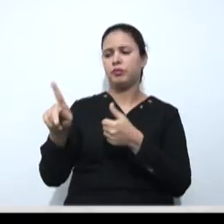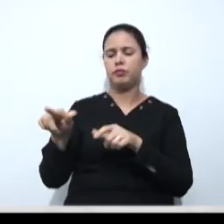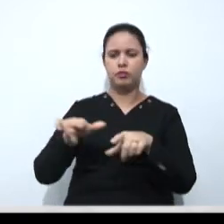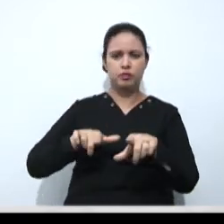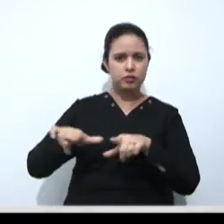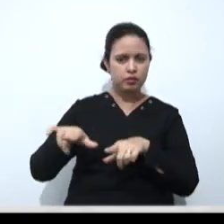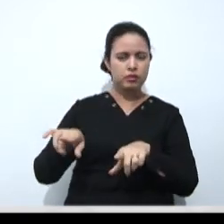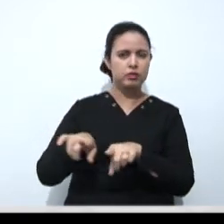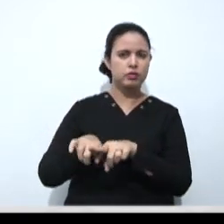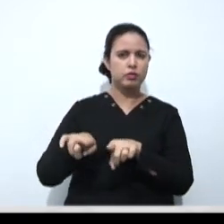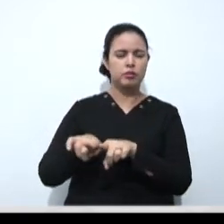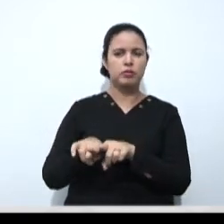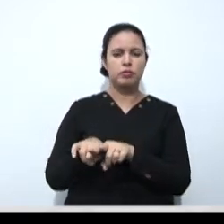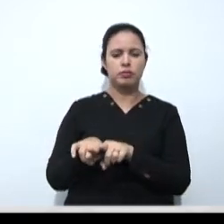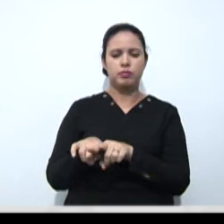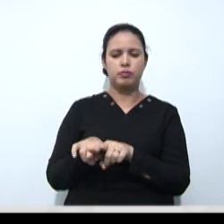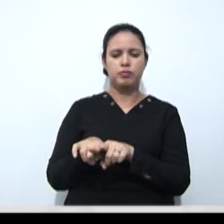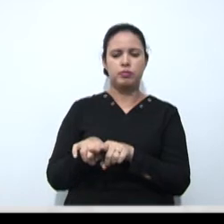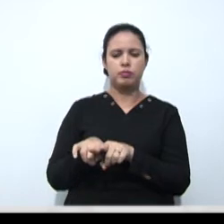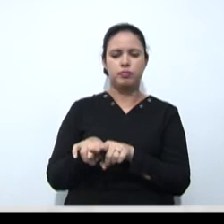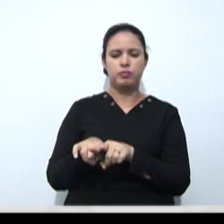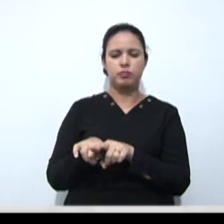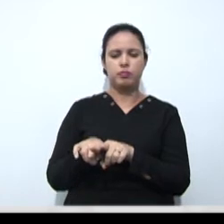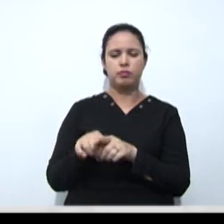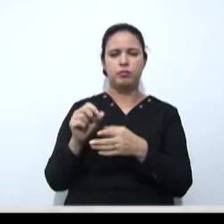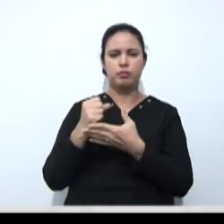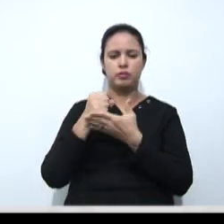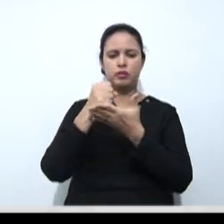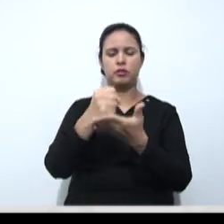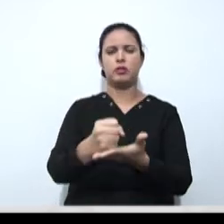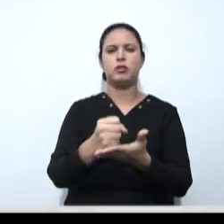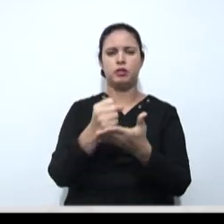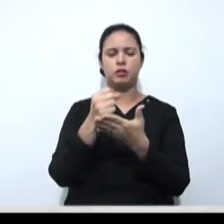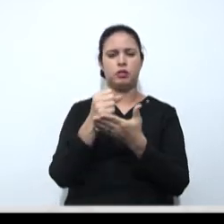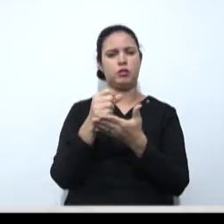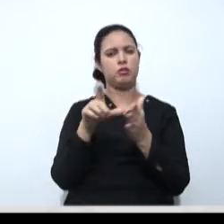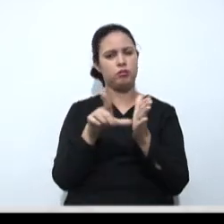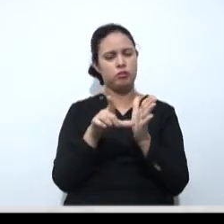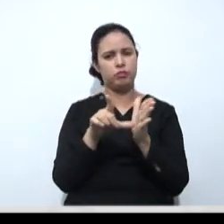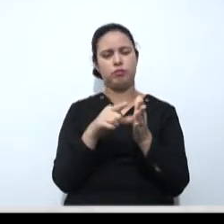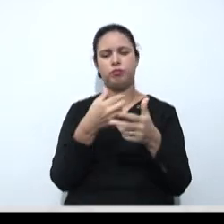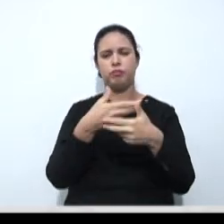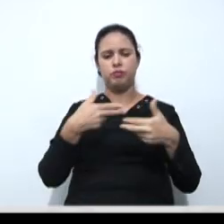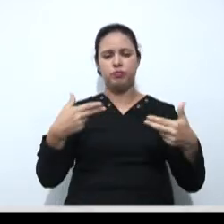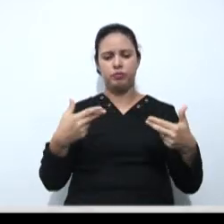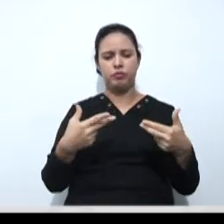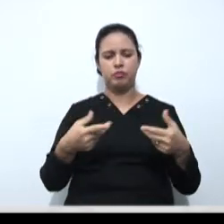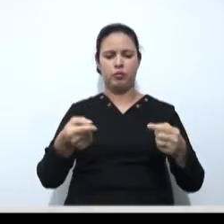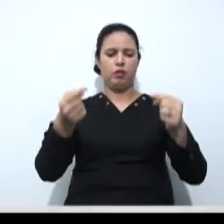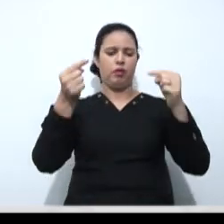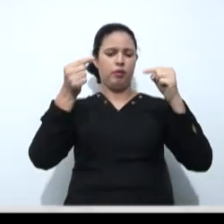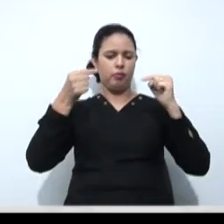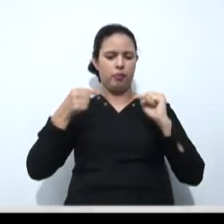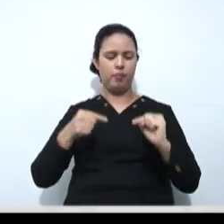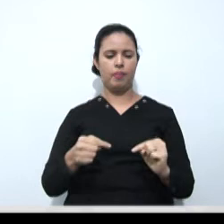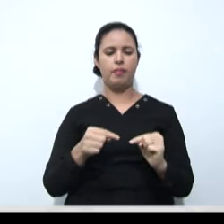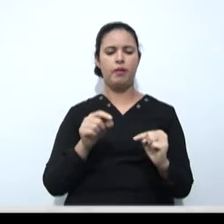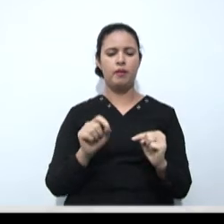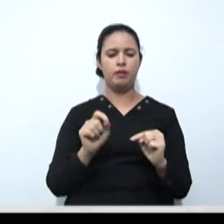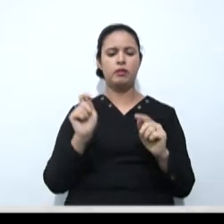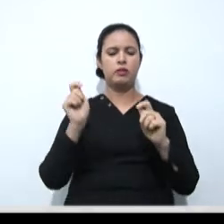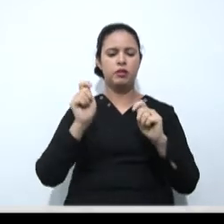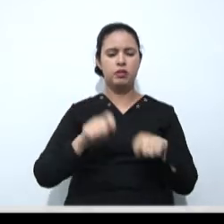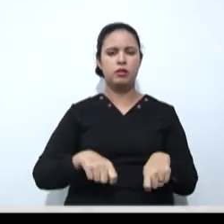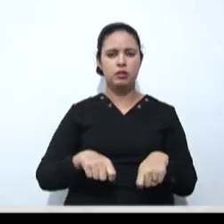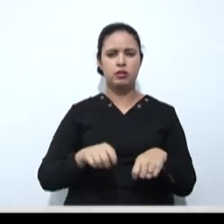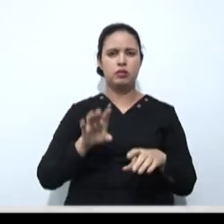melhorando também sua entrega, sua logística. E as incubadoras de empresa, elas podem